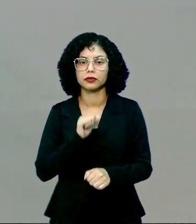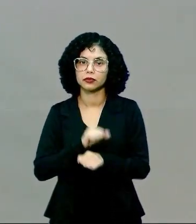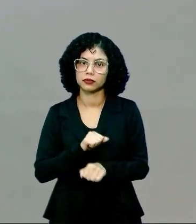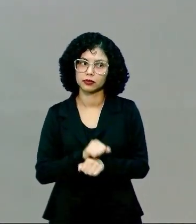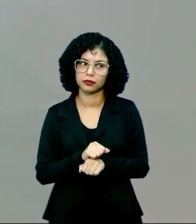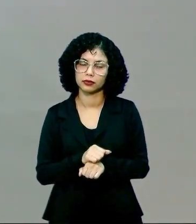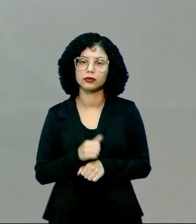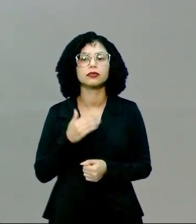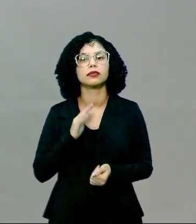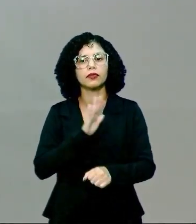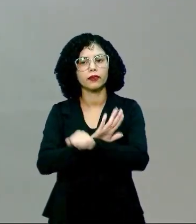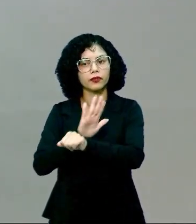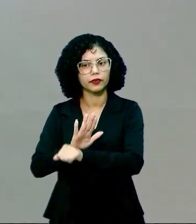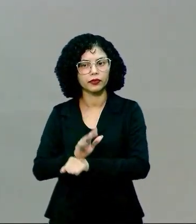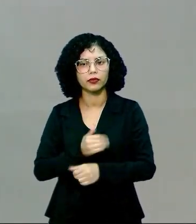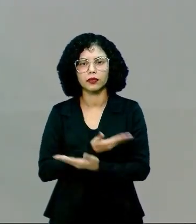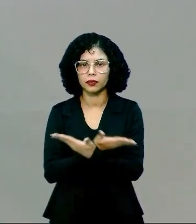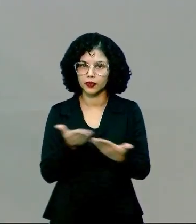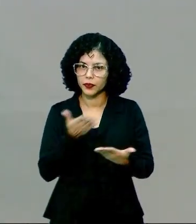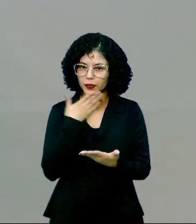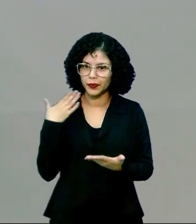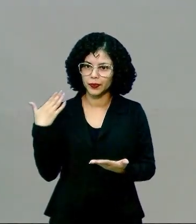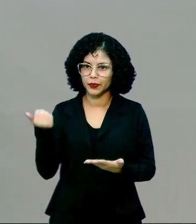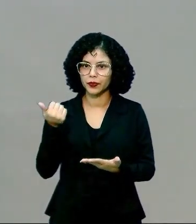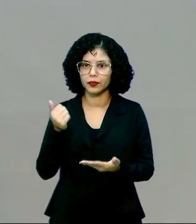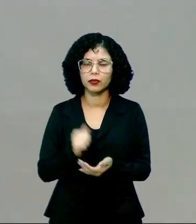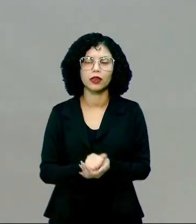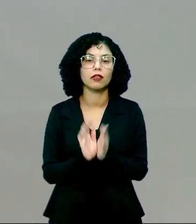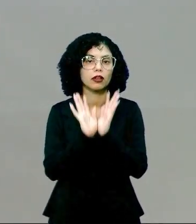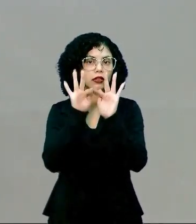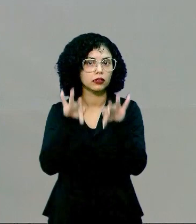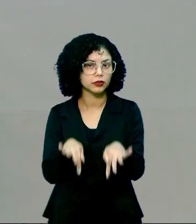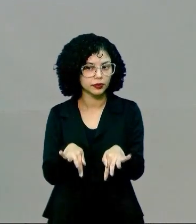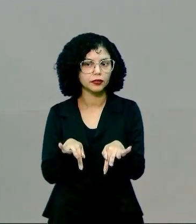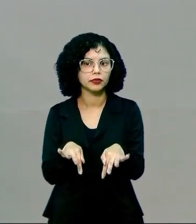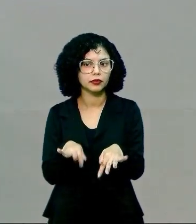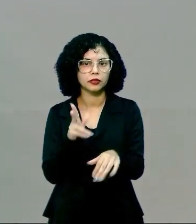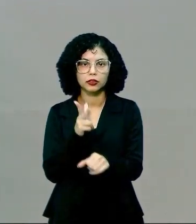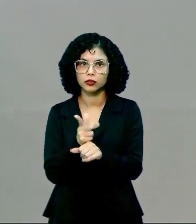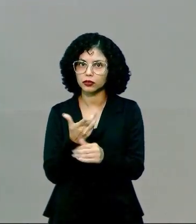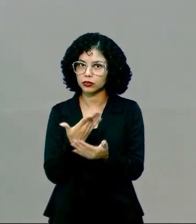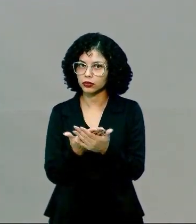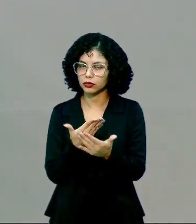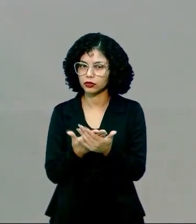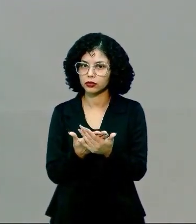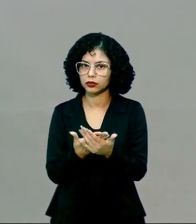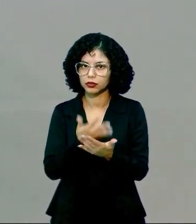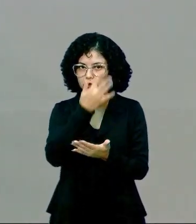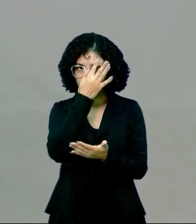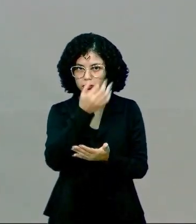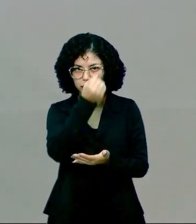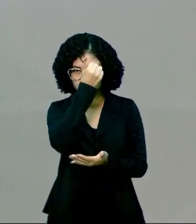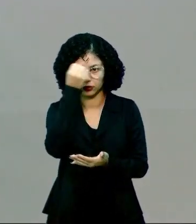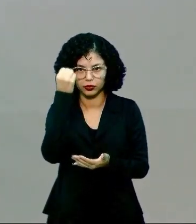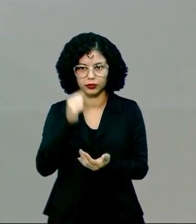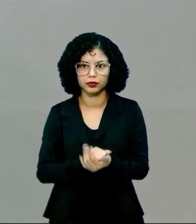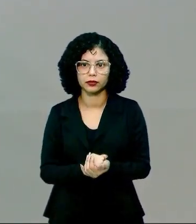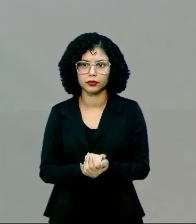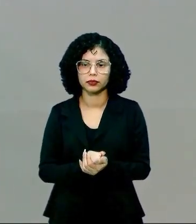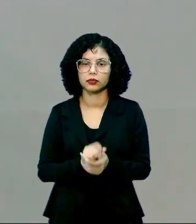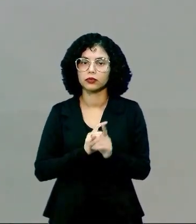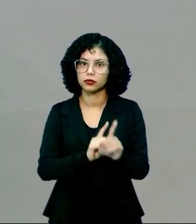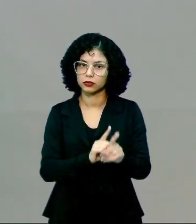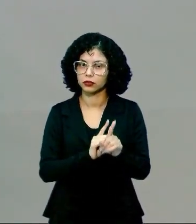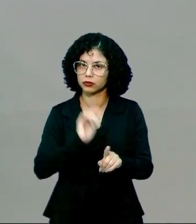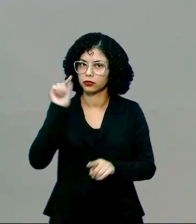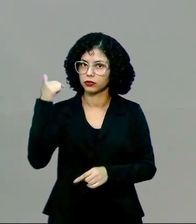ter contribuído com seu aprendizado. Estou finalizando esta videoaula de Sociologia. Espero que você acompanhe